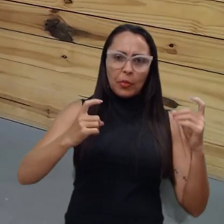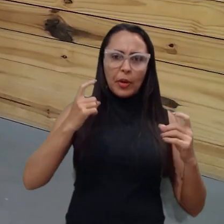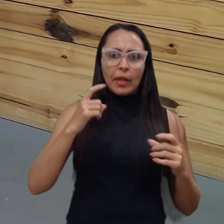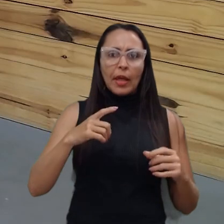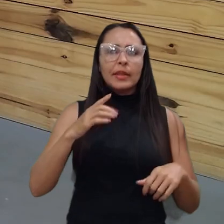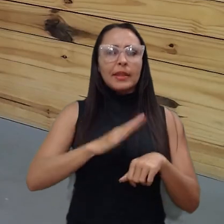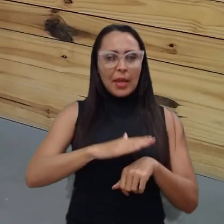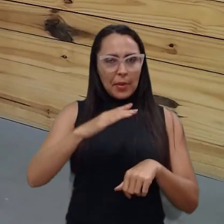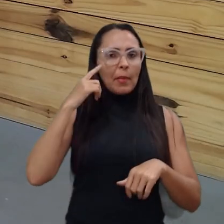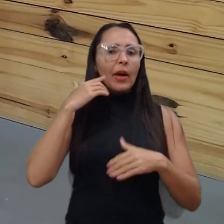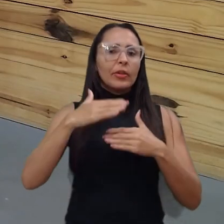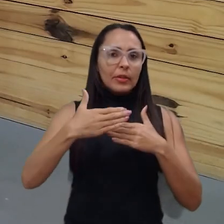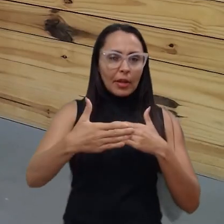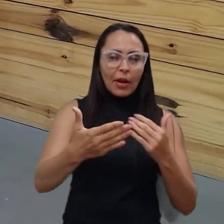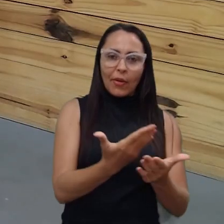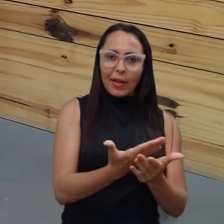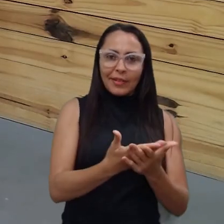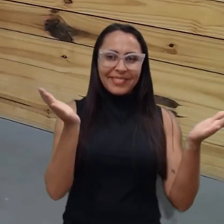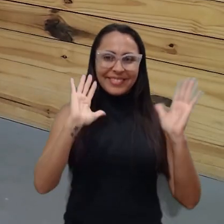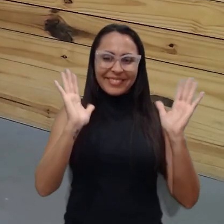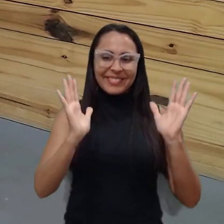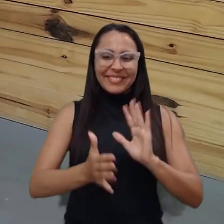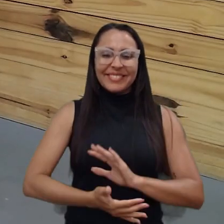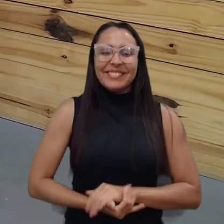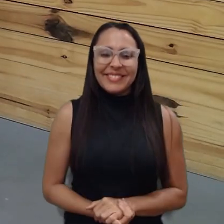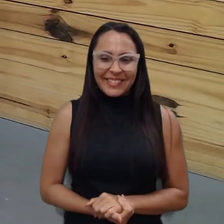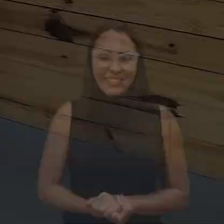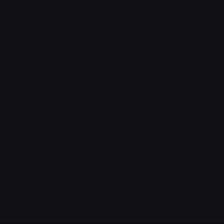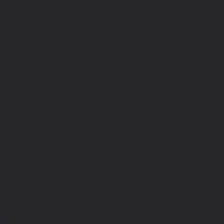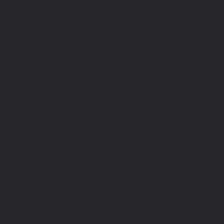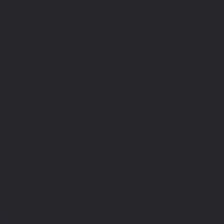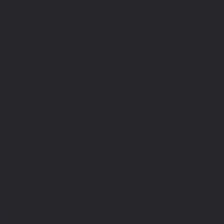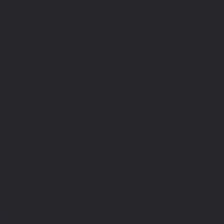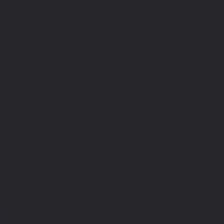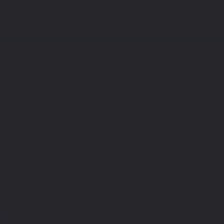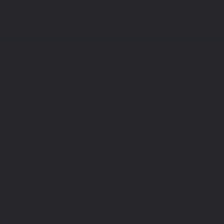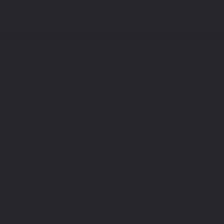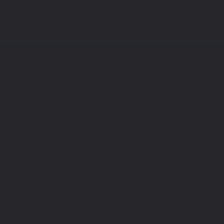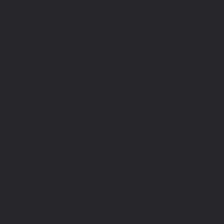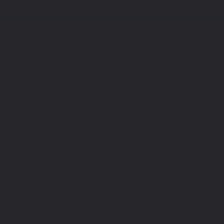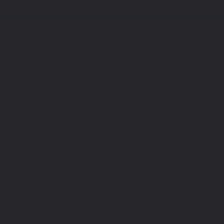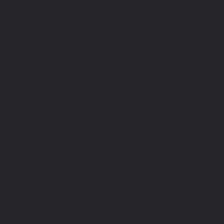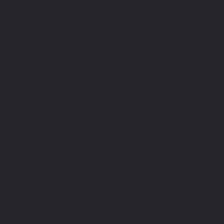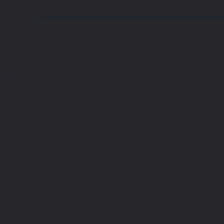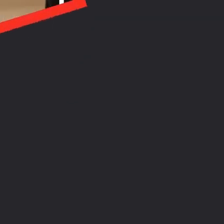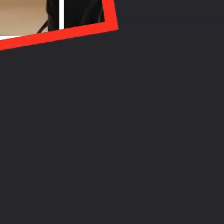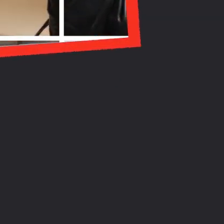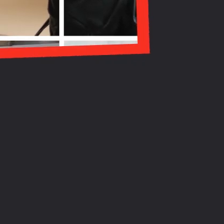mais coisas pela frente, hein? Te aguardo. Até lá!